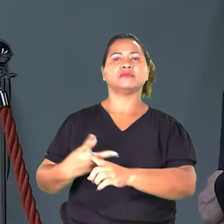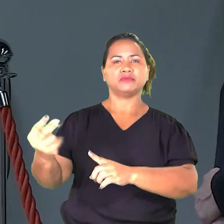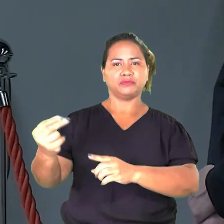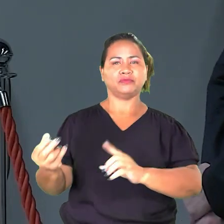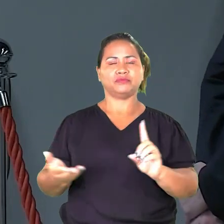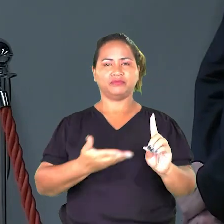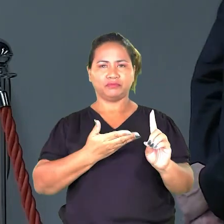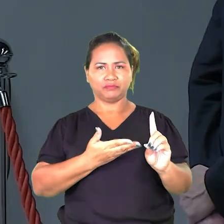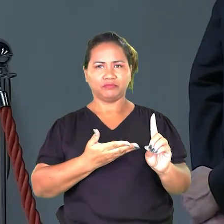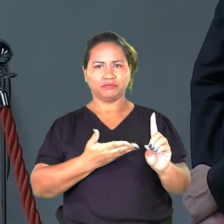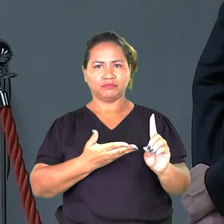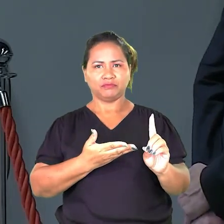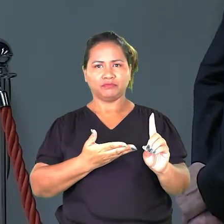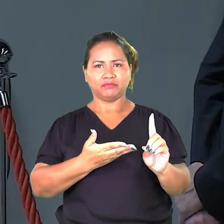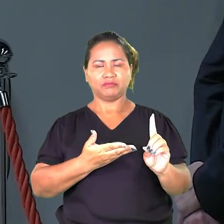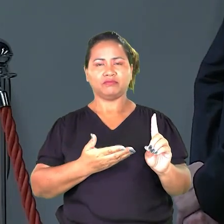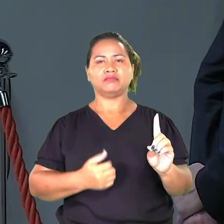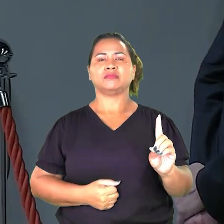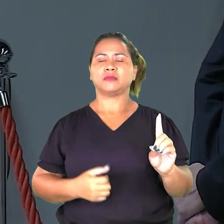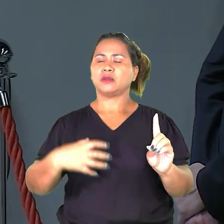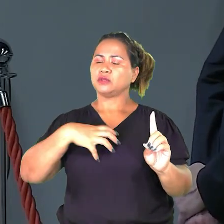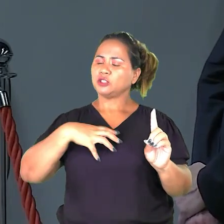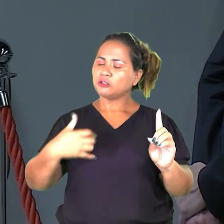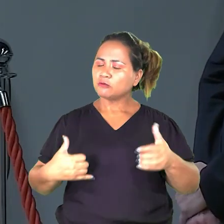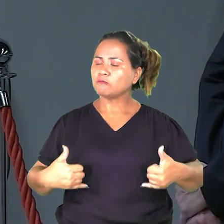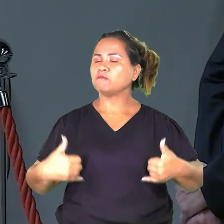exemplo da conquista de 32.